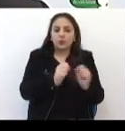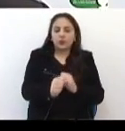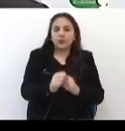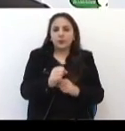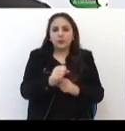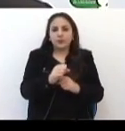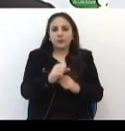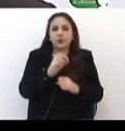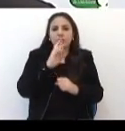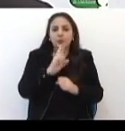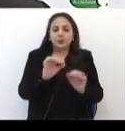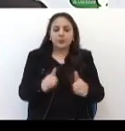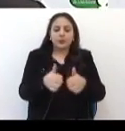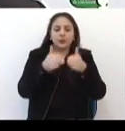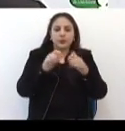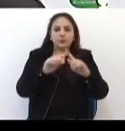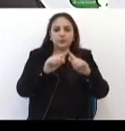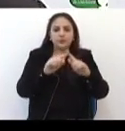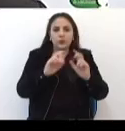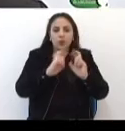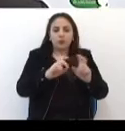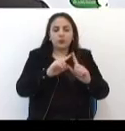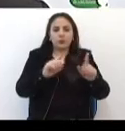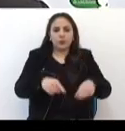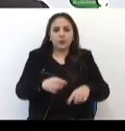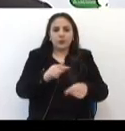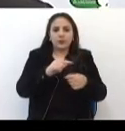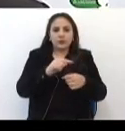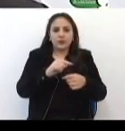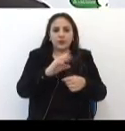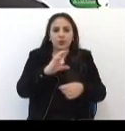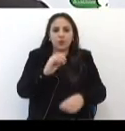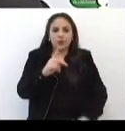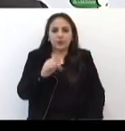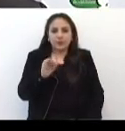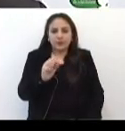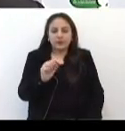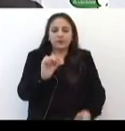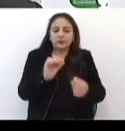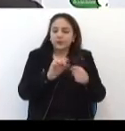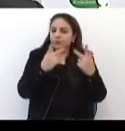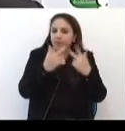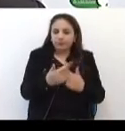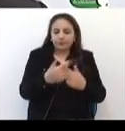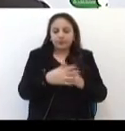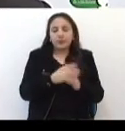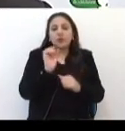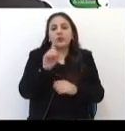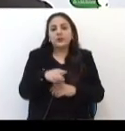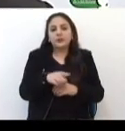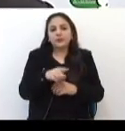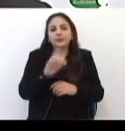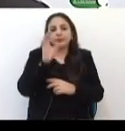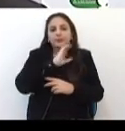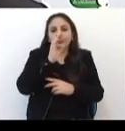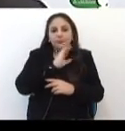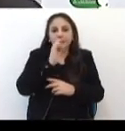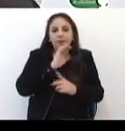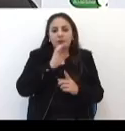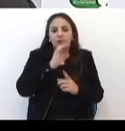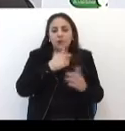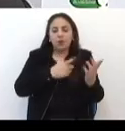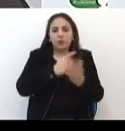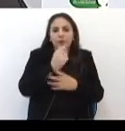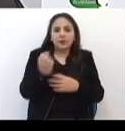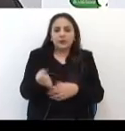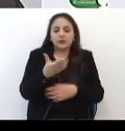alternativa para responder a isso e para melhorar o transporte coletivo da Codepas? É fazer o que nós vemos fazendo, que é apurar a